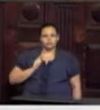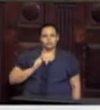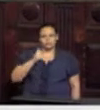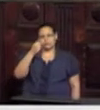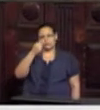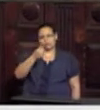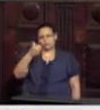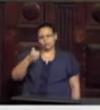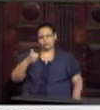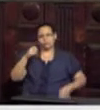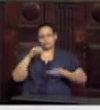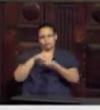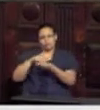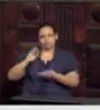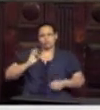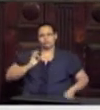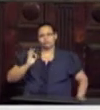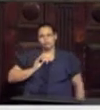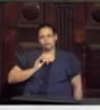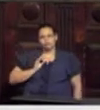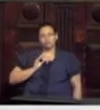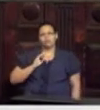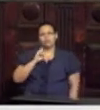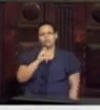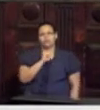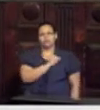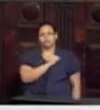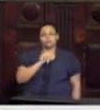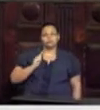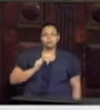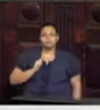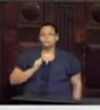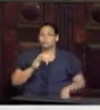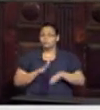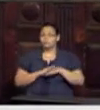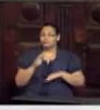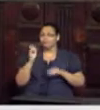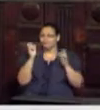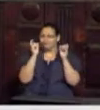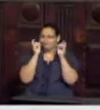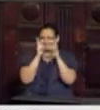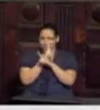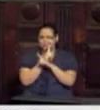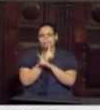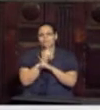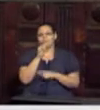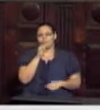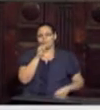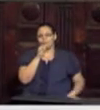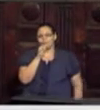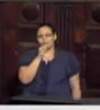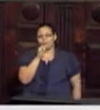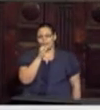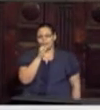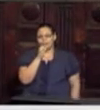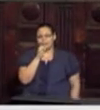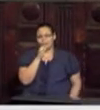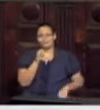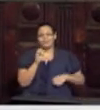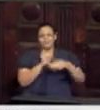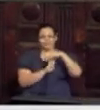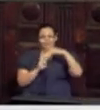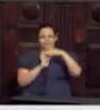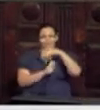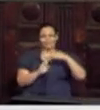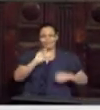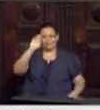que é mais complicado na narrativa dessa história é a observação, por exemplo, dos